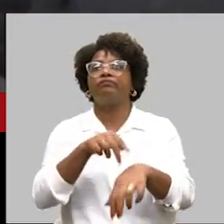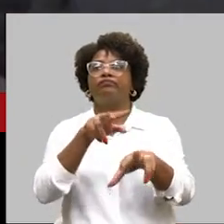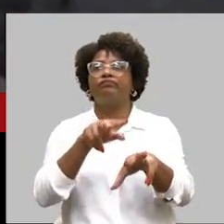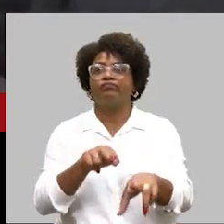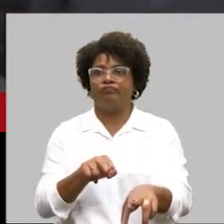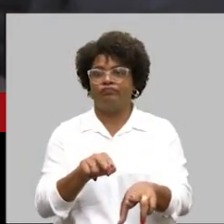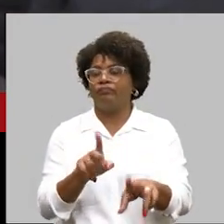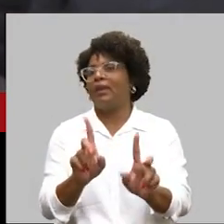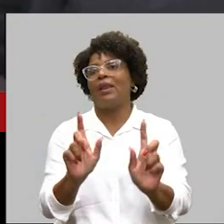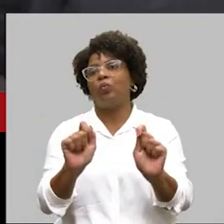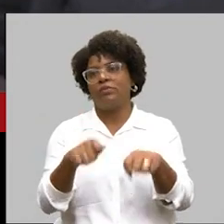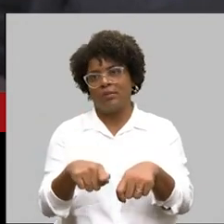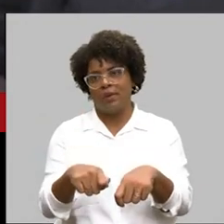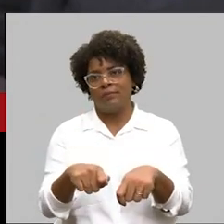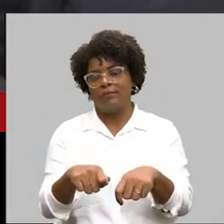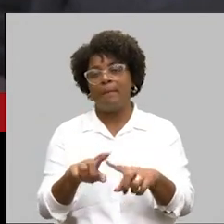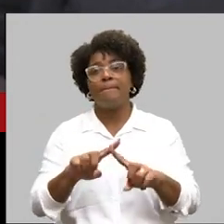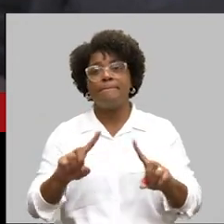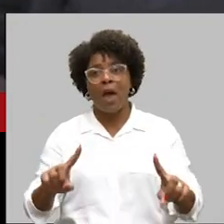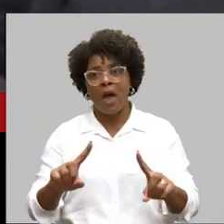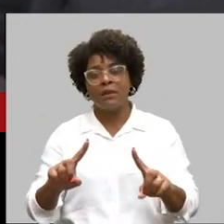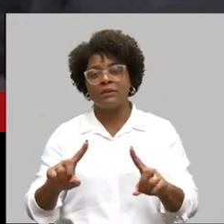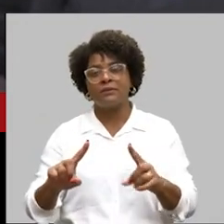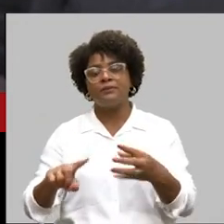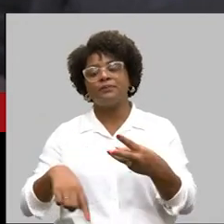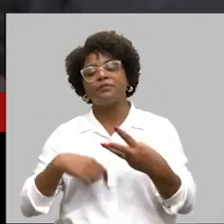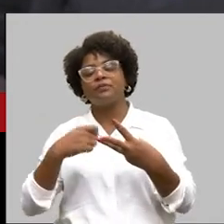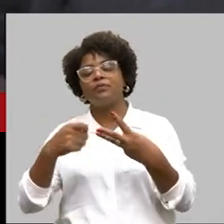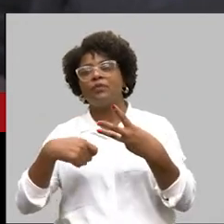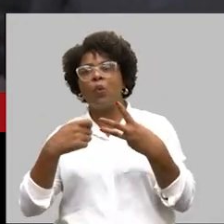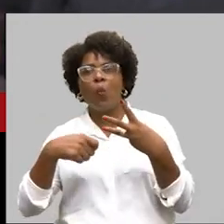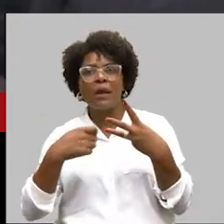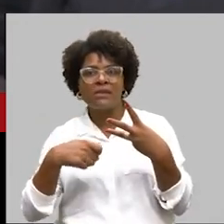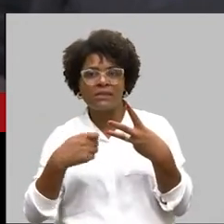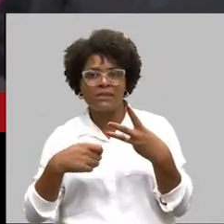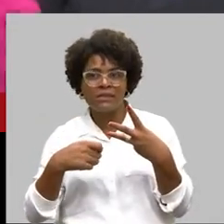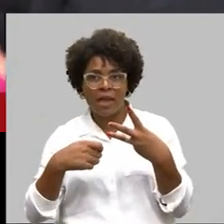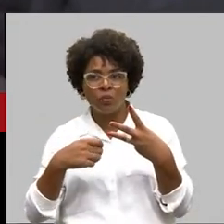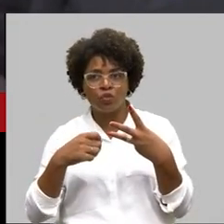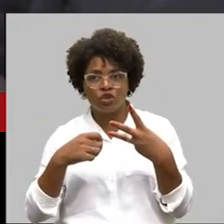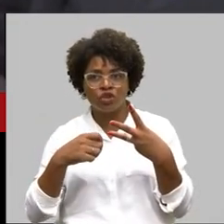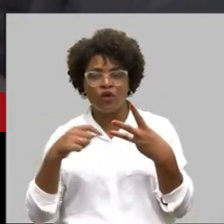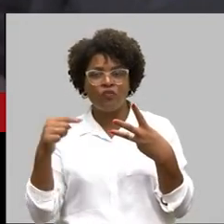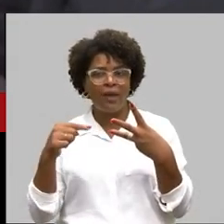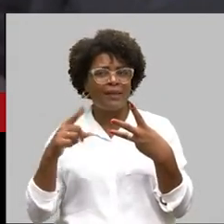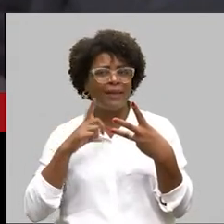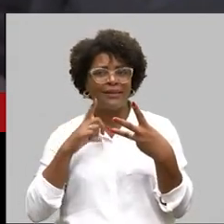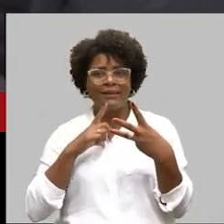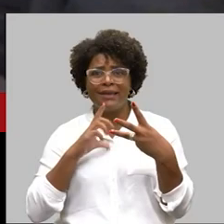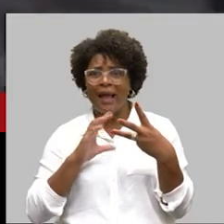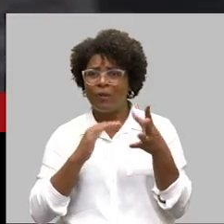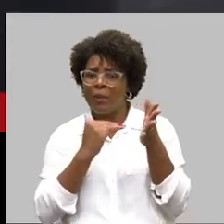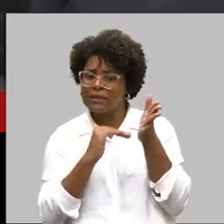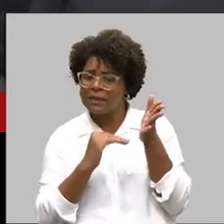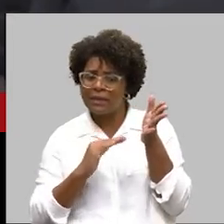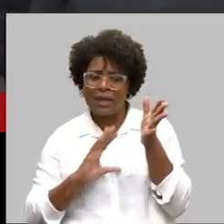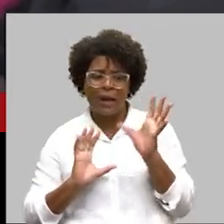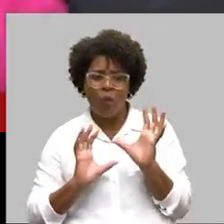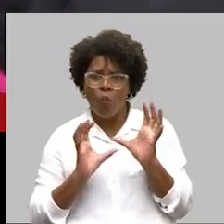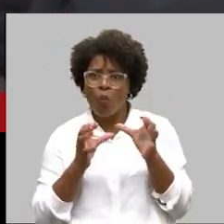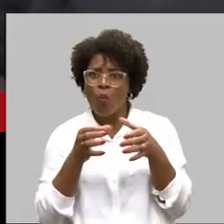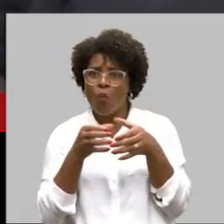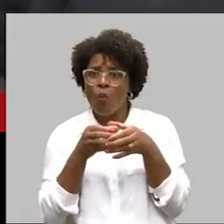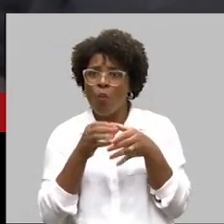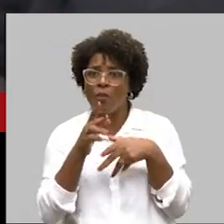em todos mas no caso do Poder Executivo você não você tem uma secretaria inteira que pode vir porque você